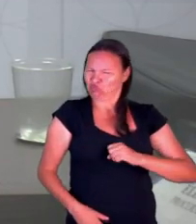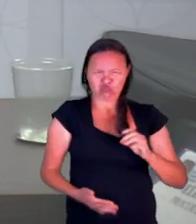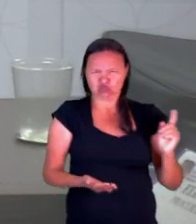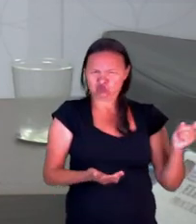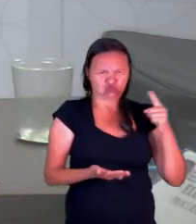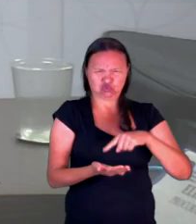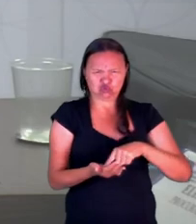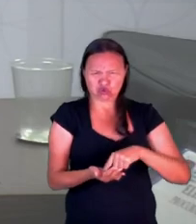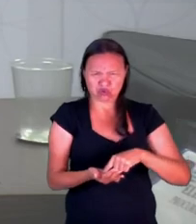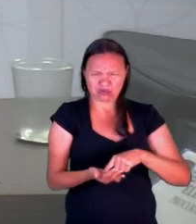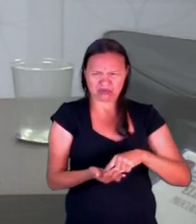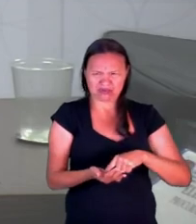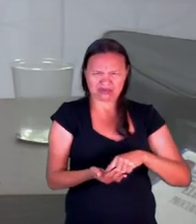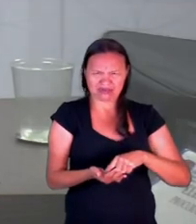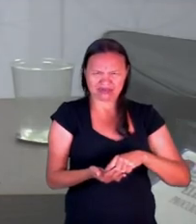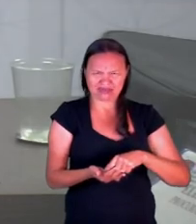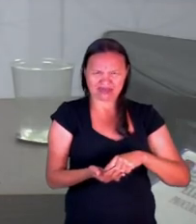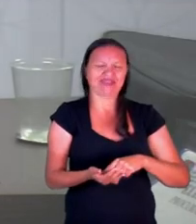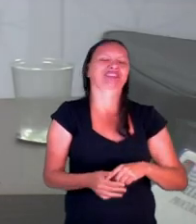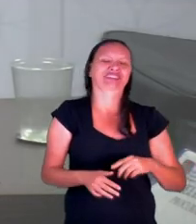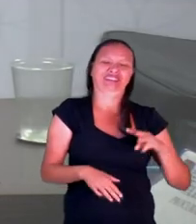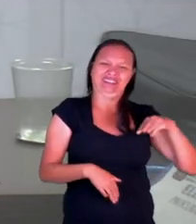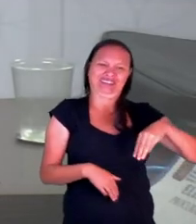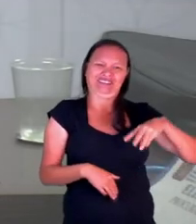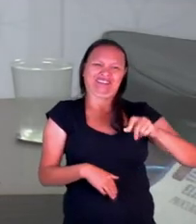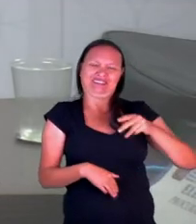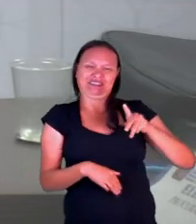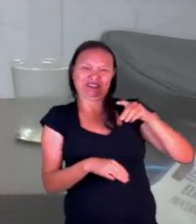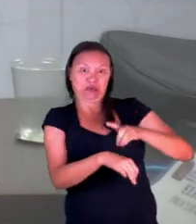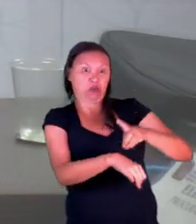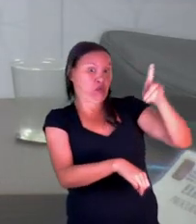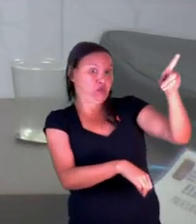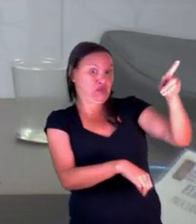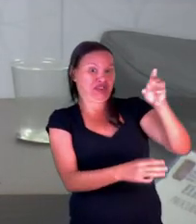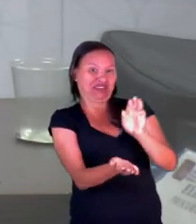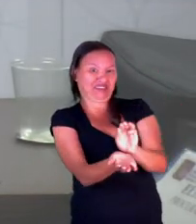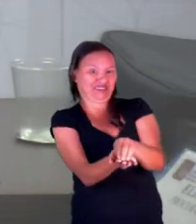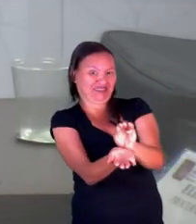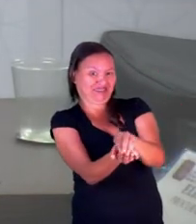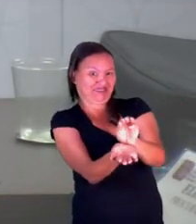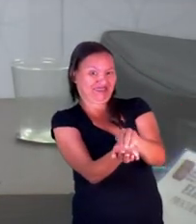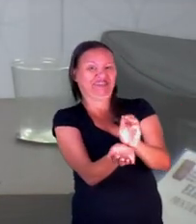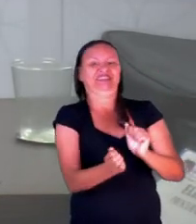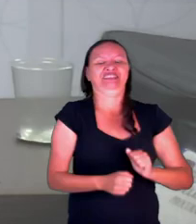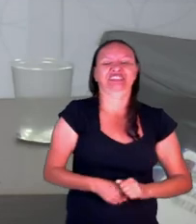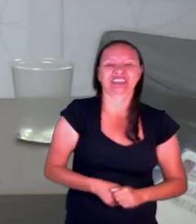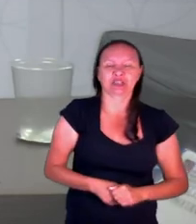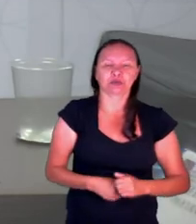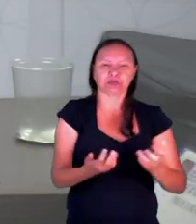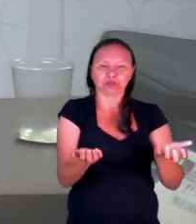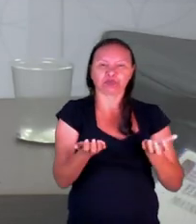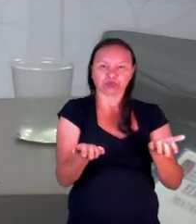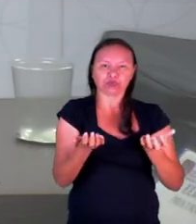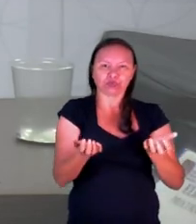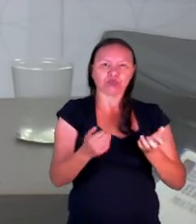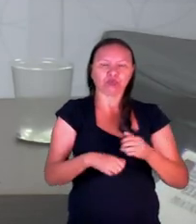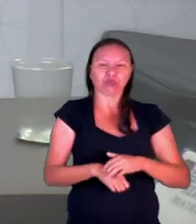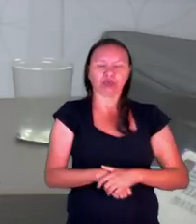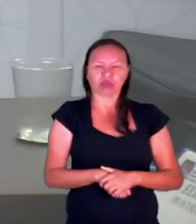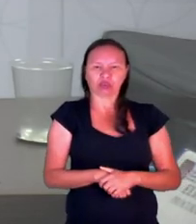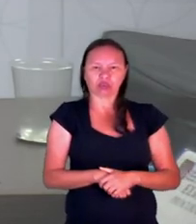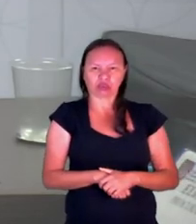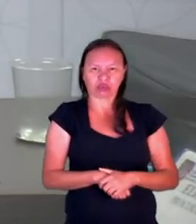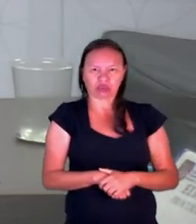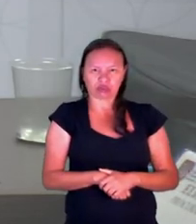não tem qualquer discriminação em relação ao nordeste bem o que eu queria relatora por